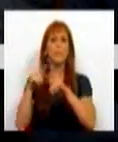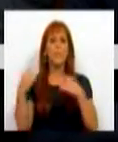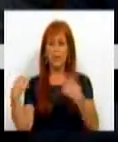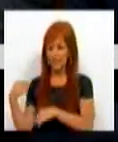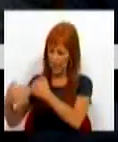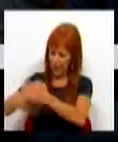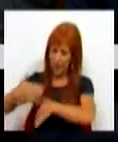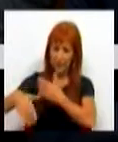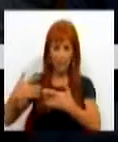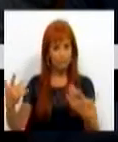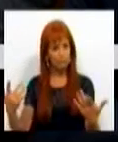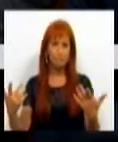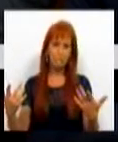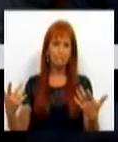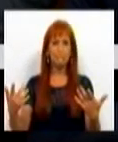sido,